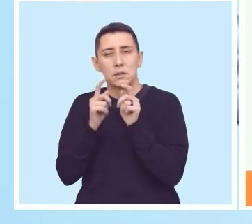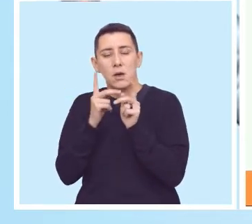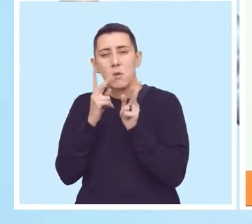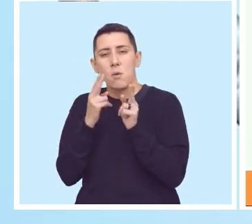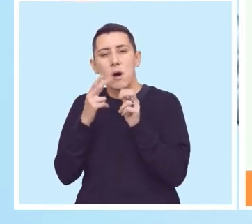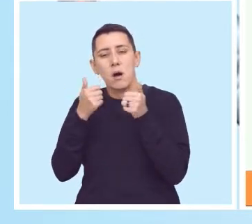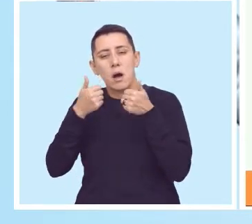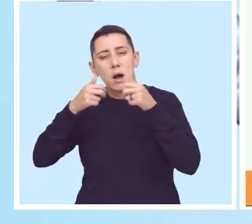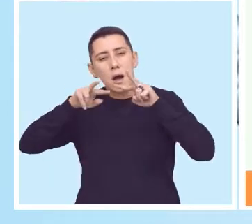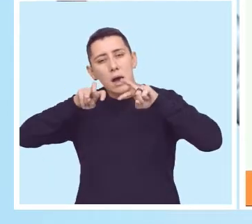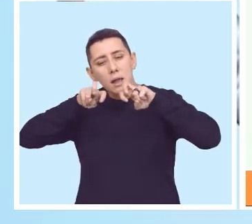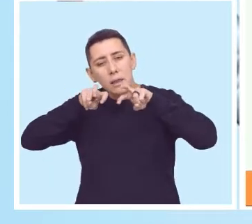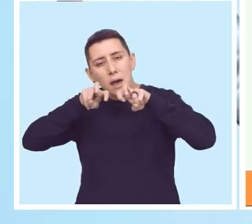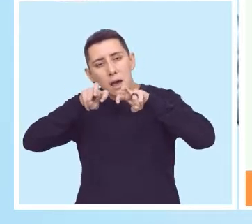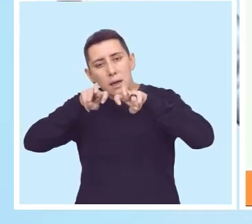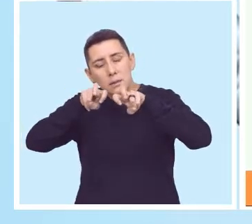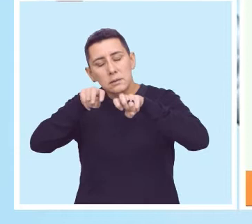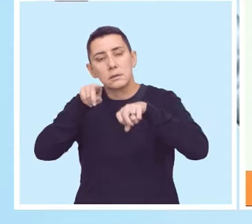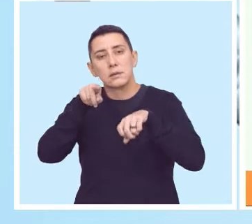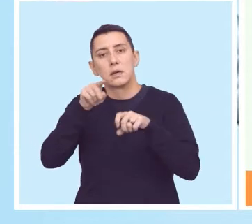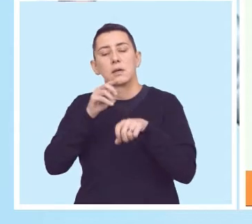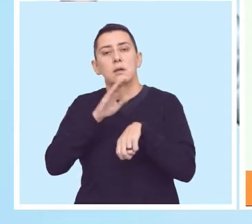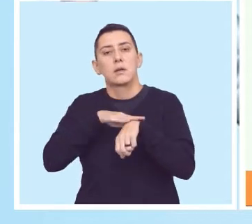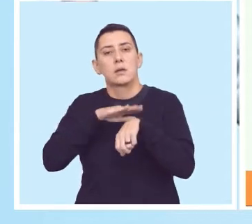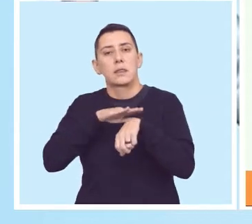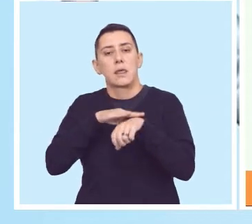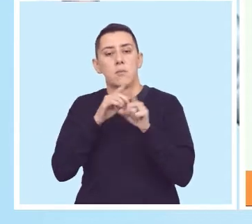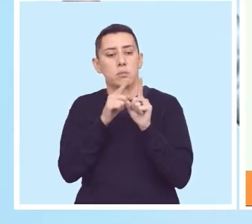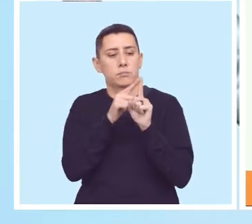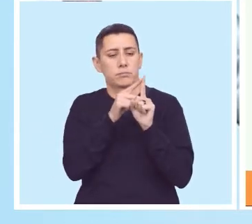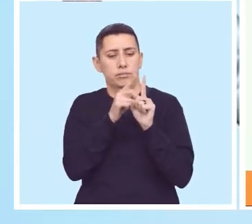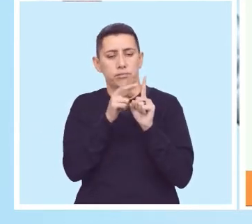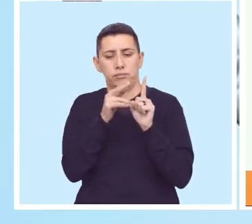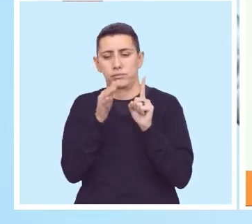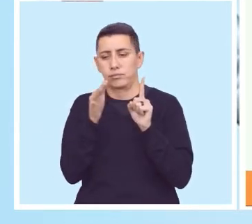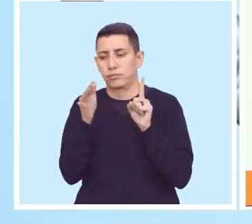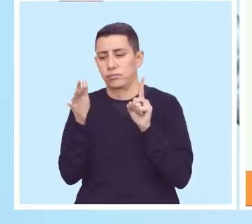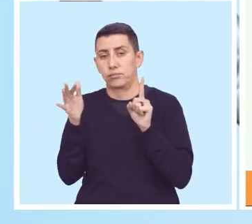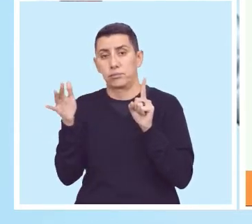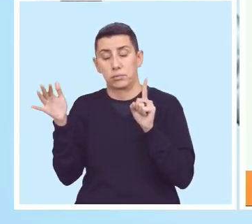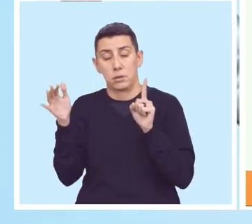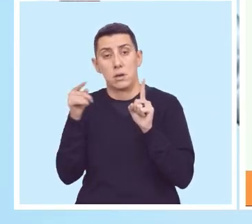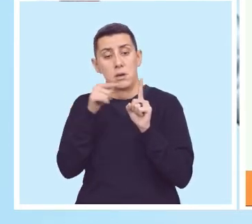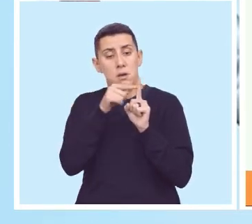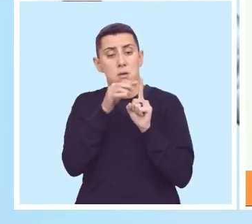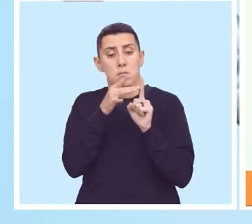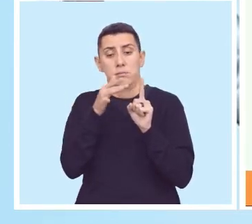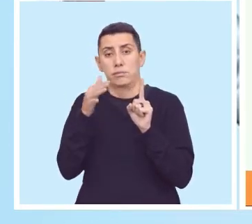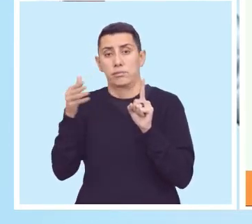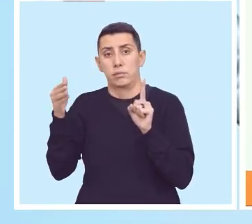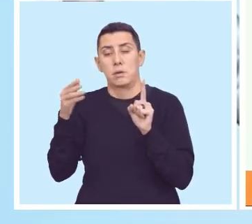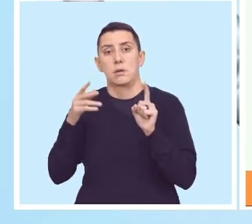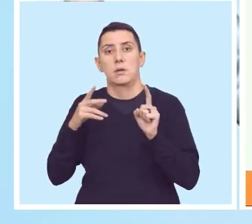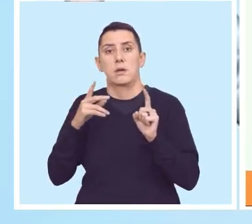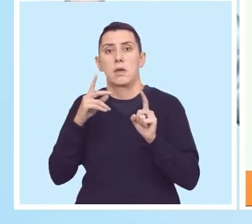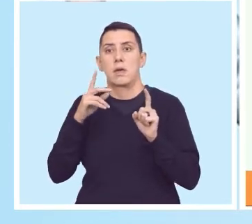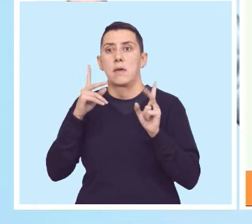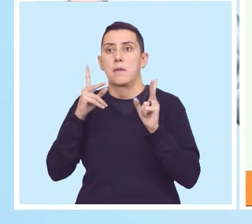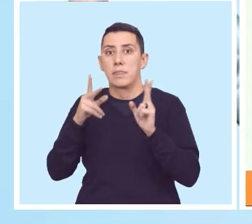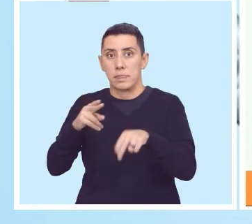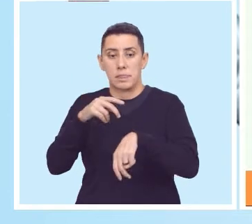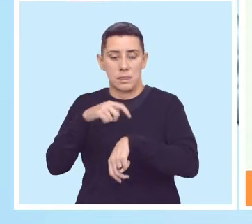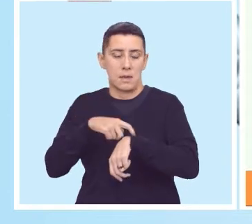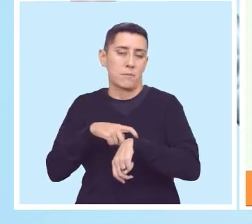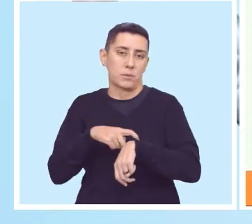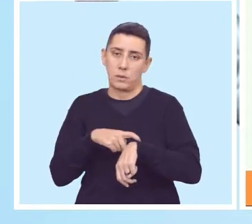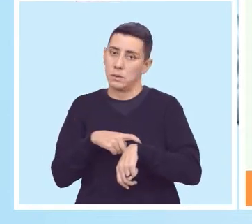projeto, eles vão entrar em ação e vão realizar o processamento. Então, esse processamento ele não ocorre exatamente em tempo real. Esse daqui,